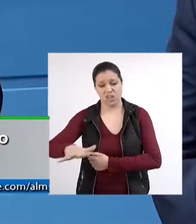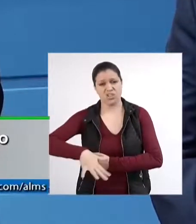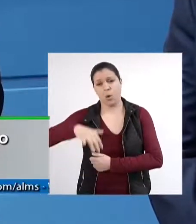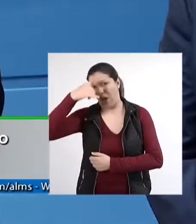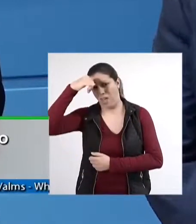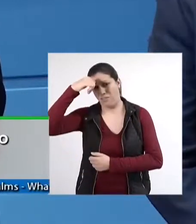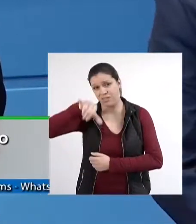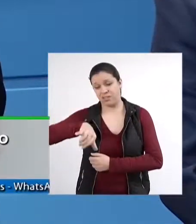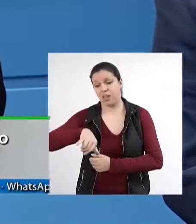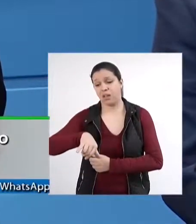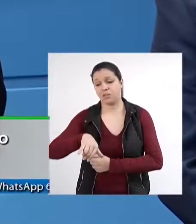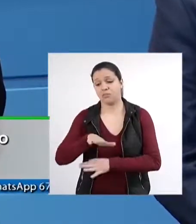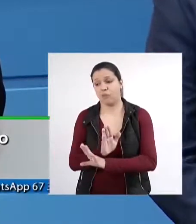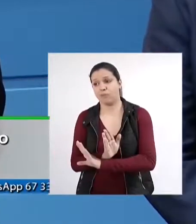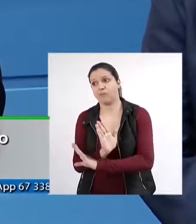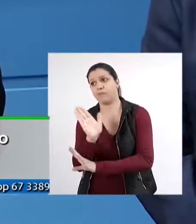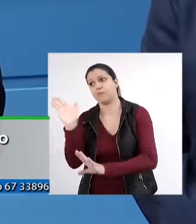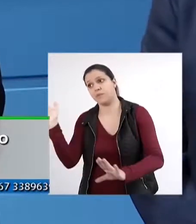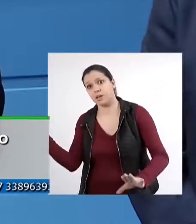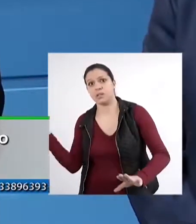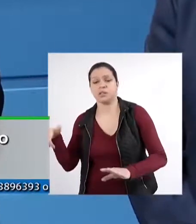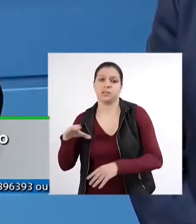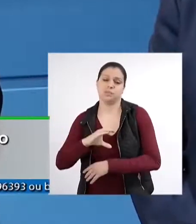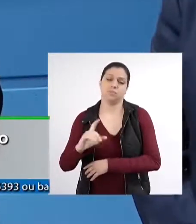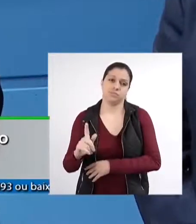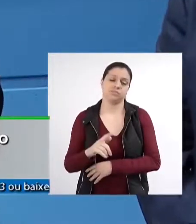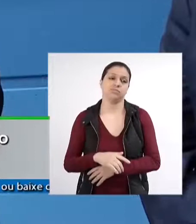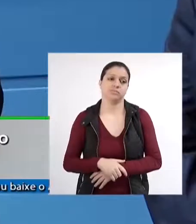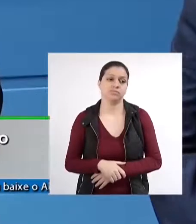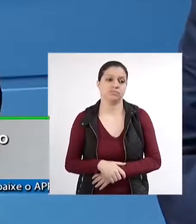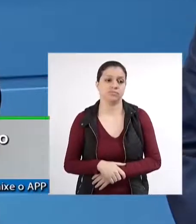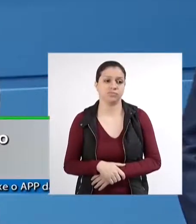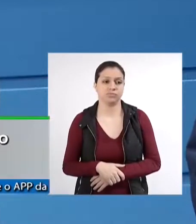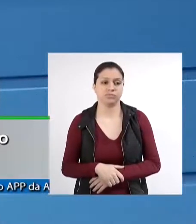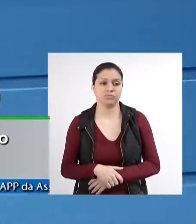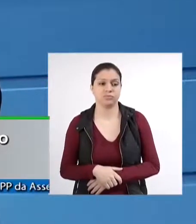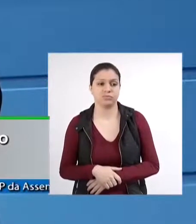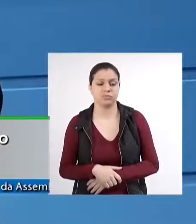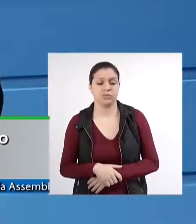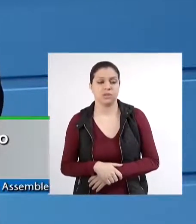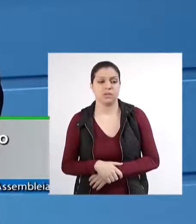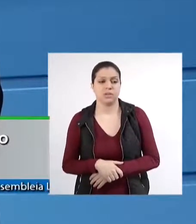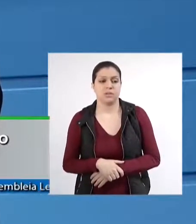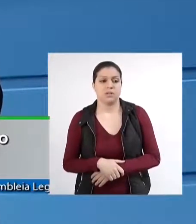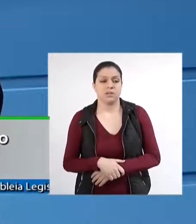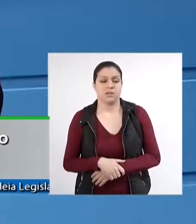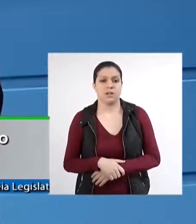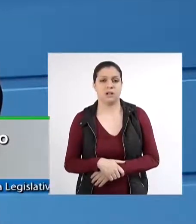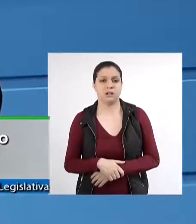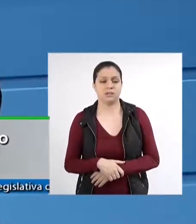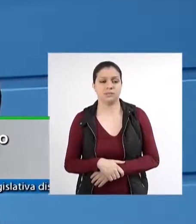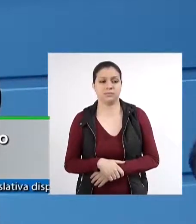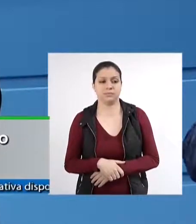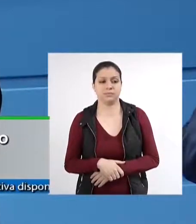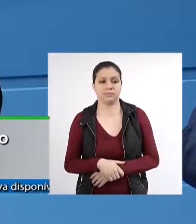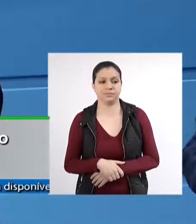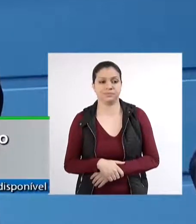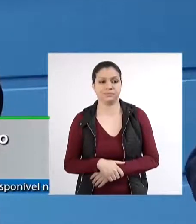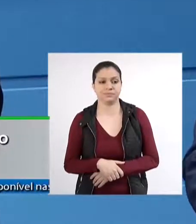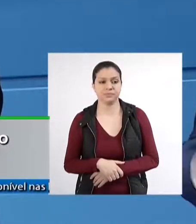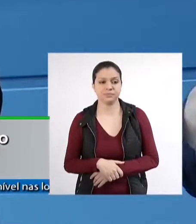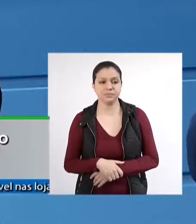que elas possam, em algum momento, nessas dificuldades, se socorrerem nos hospitais de Campo